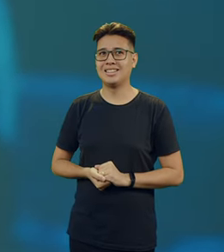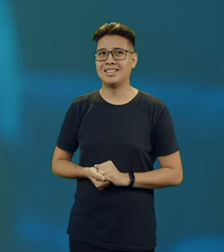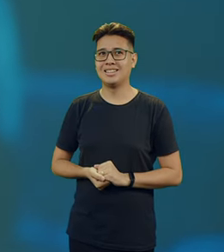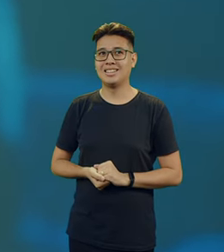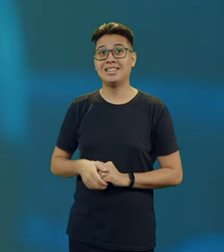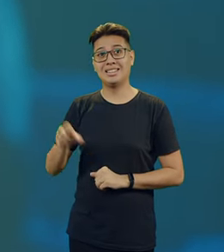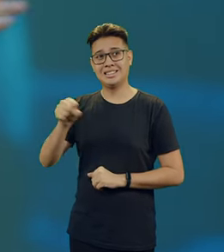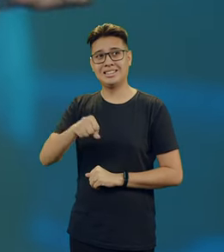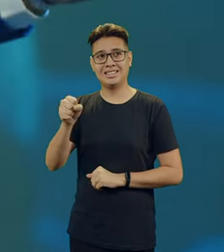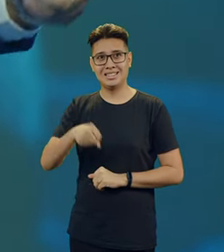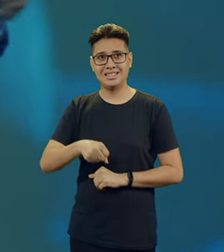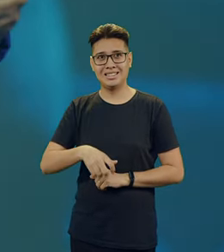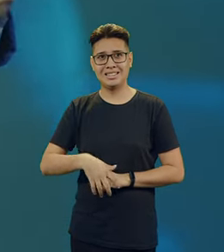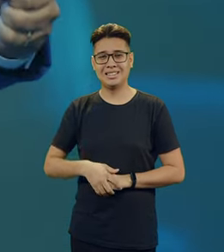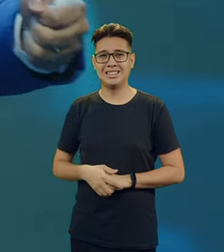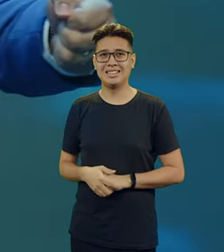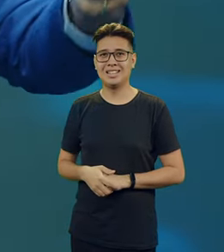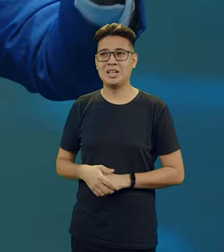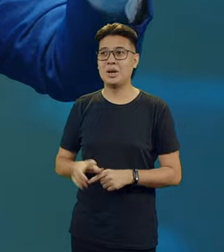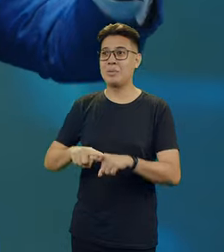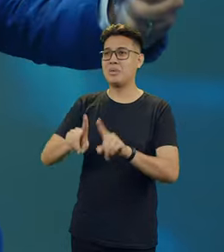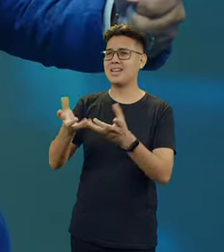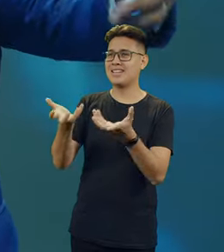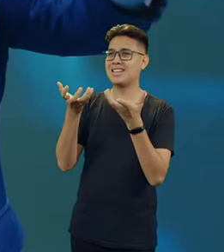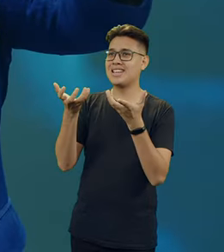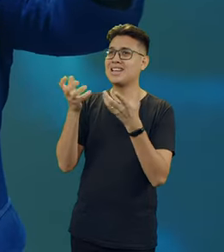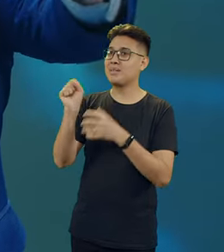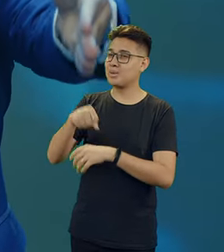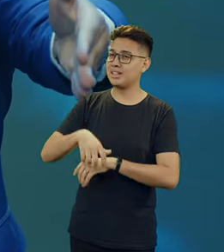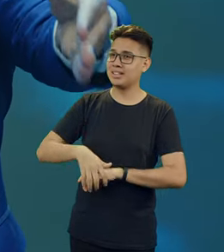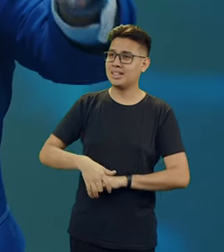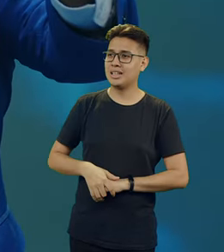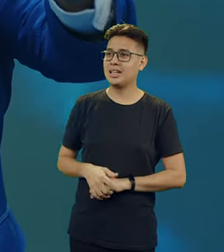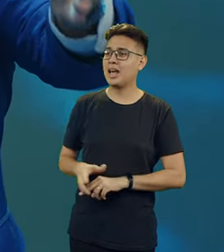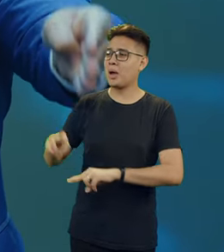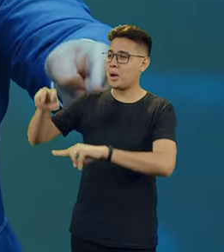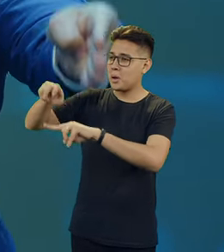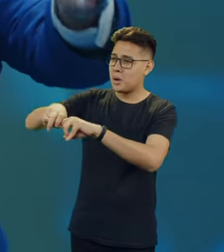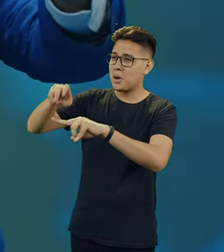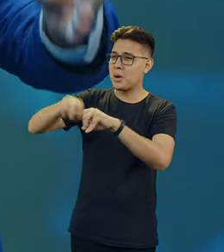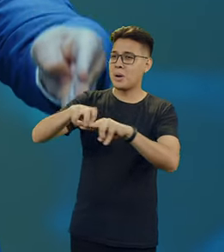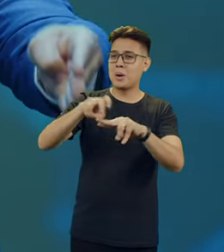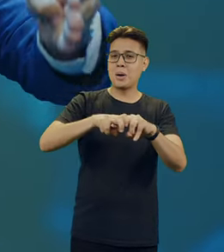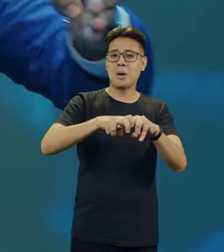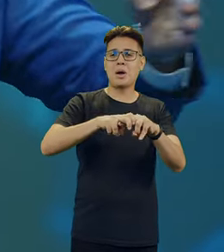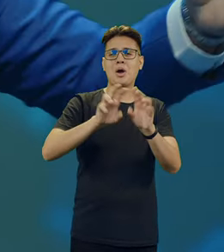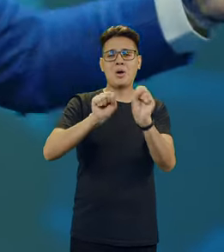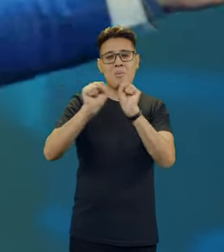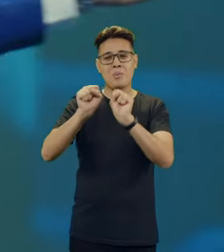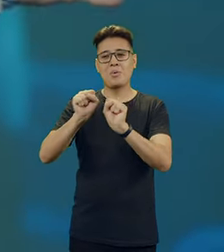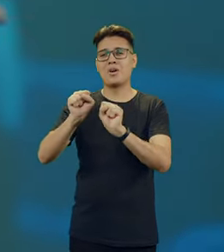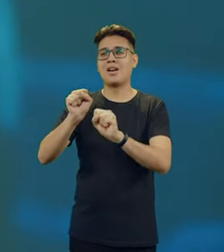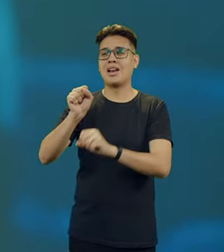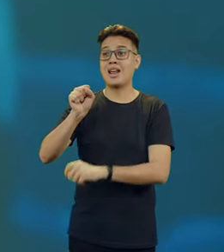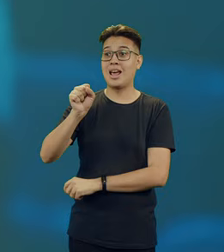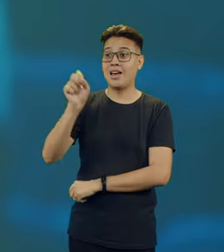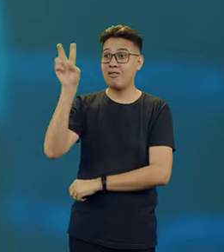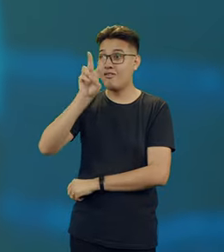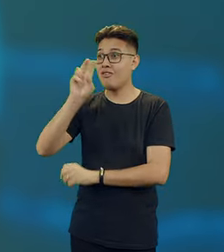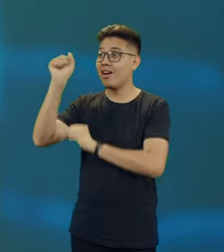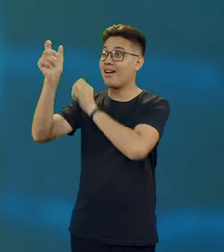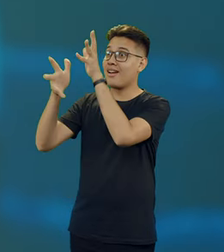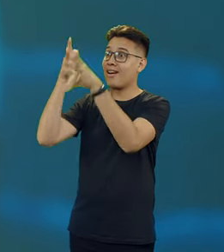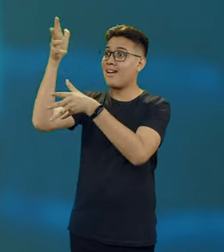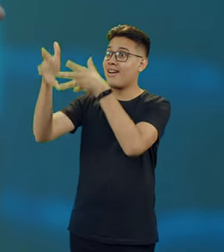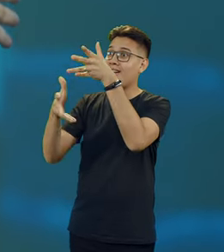sim. Mas nós queremos colocar essas cadeiras confortáveis para as pessoas sentarem e ouvirem a pregação do Evangelho como essa pregação poderosa